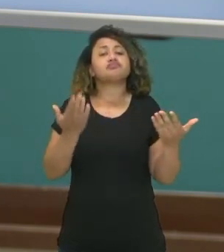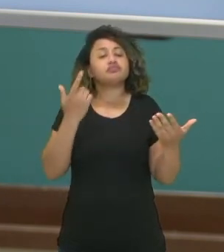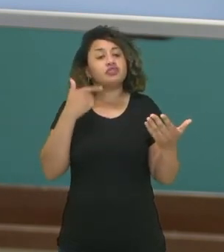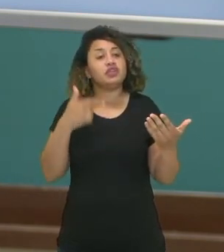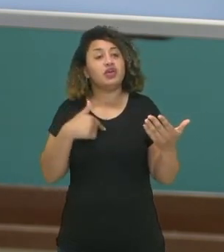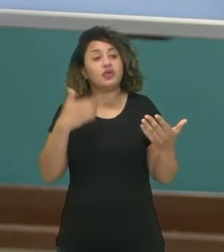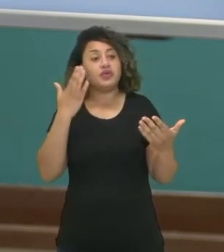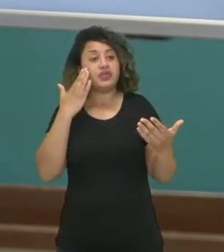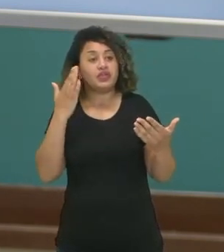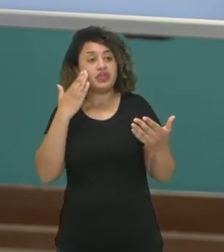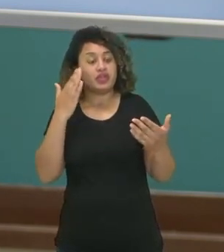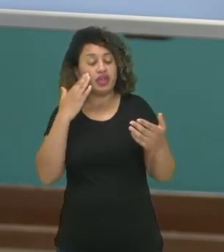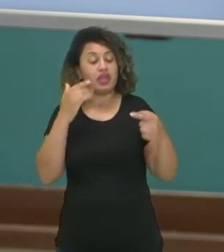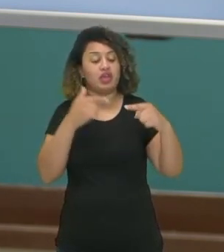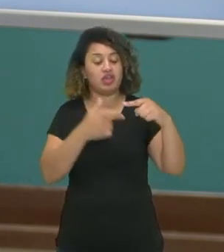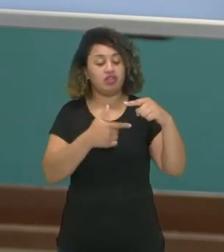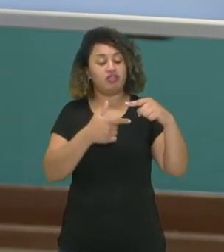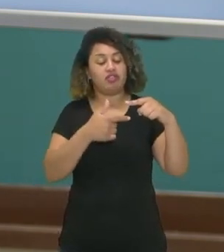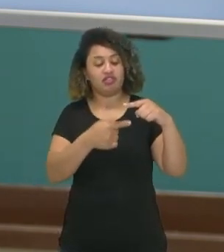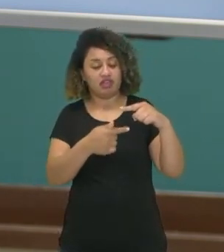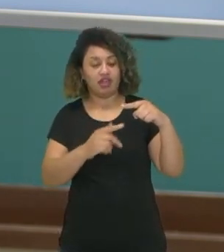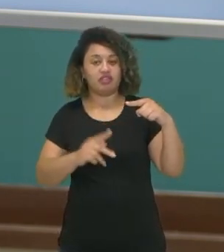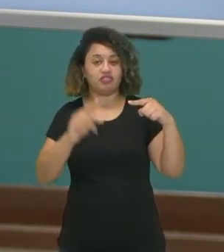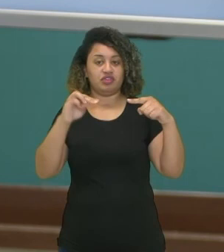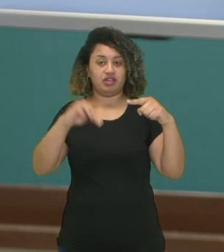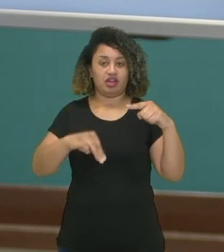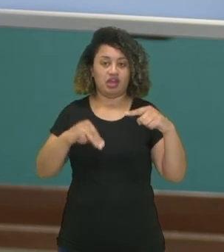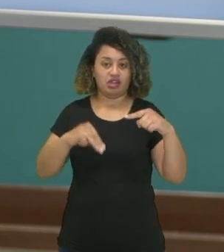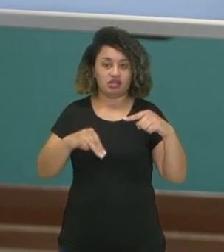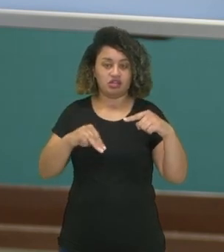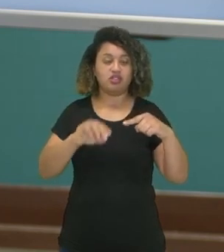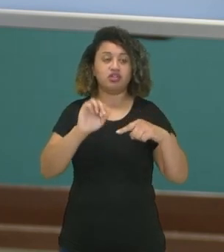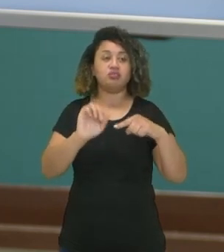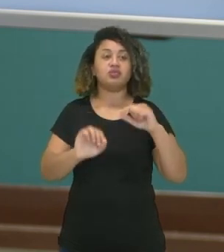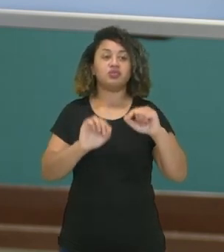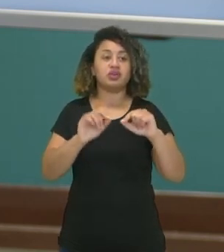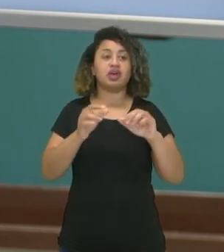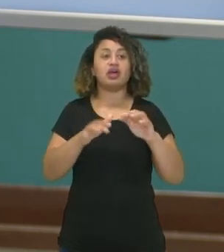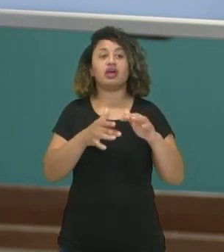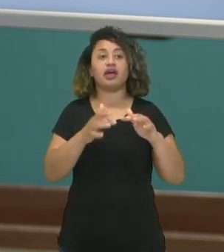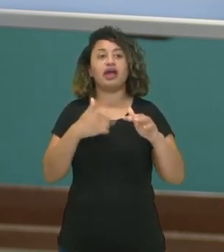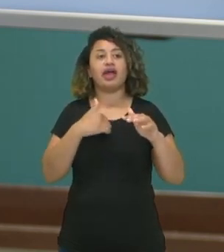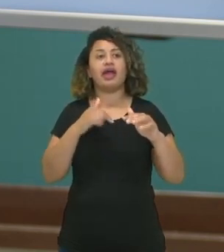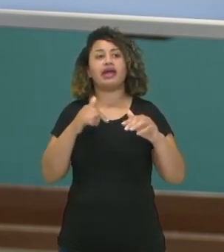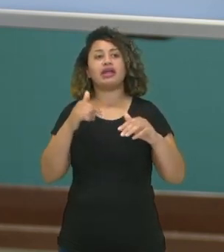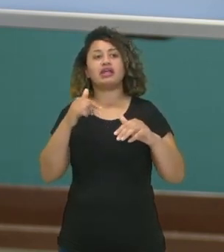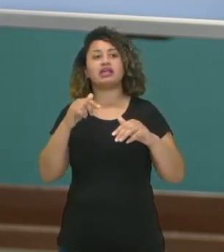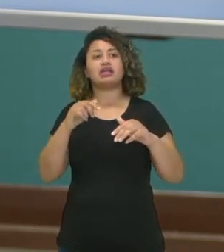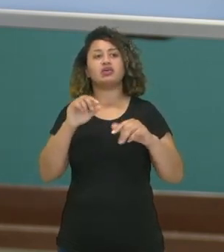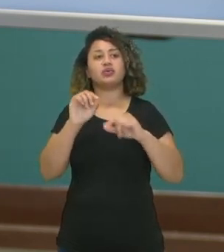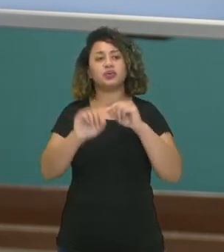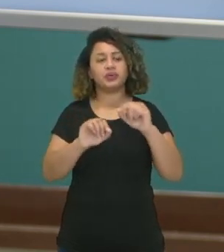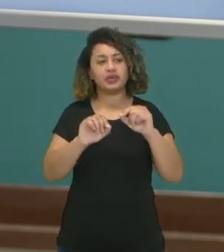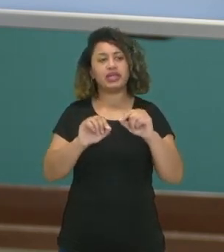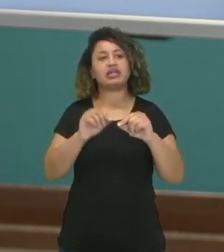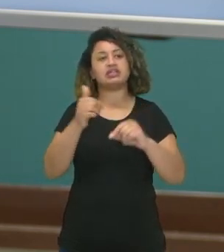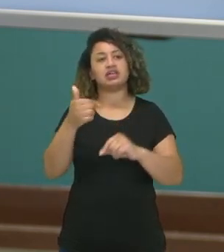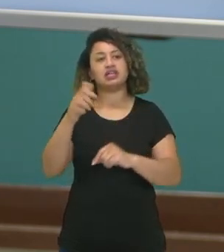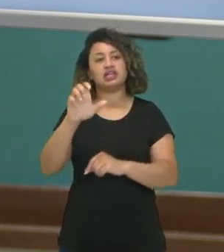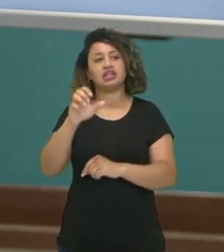que 27, corresponde à quinta parte de